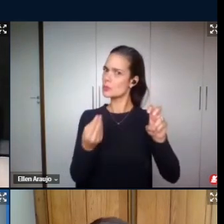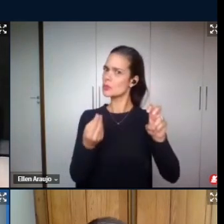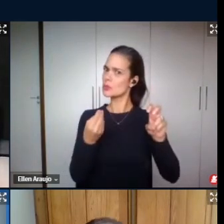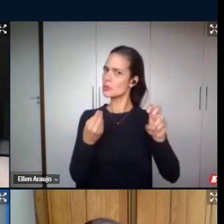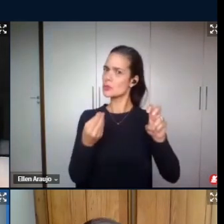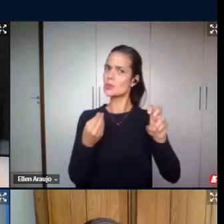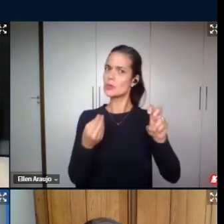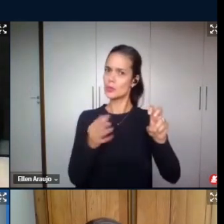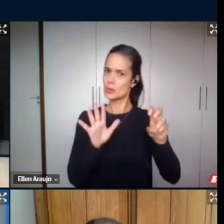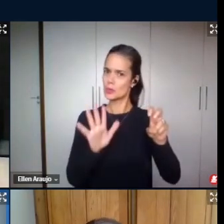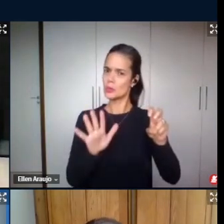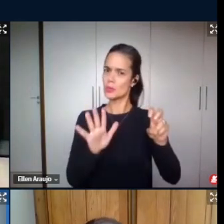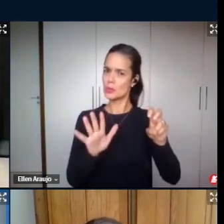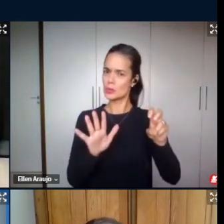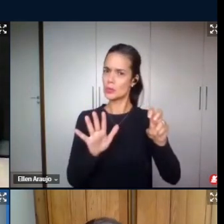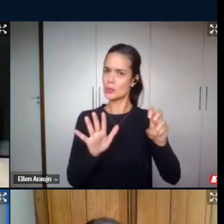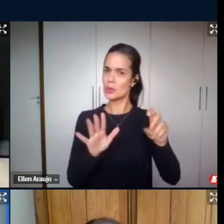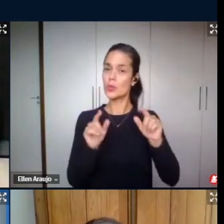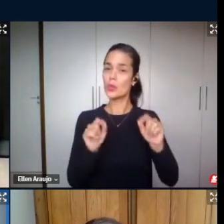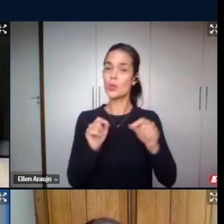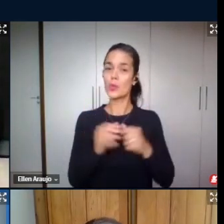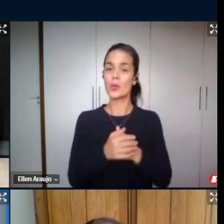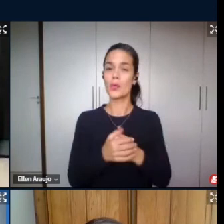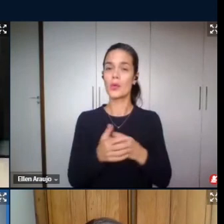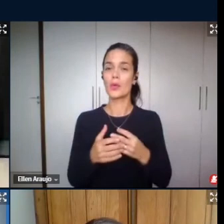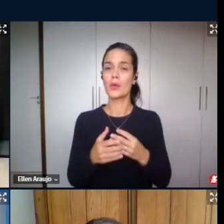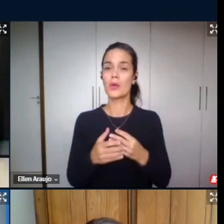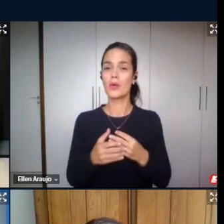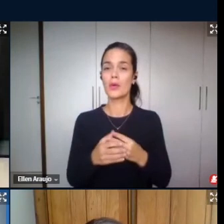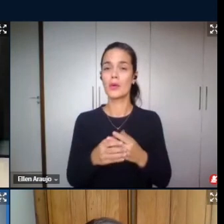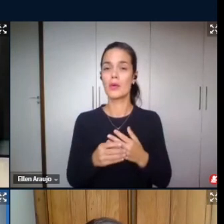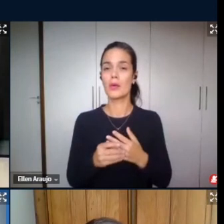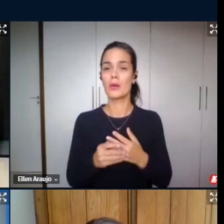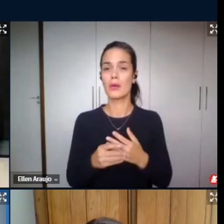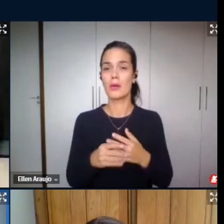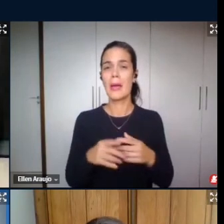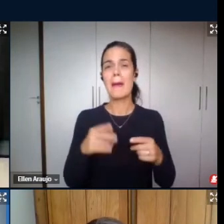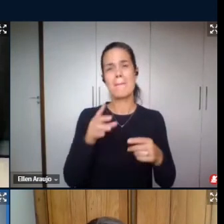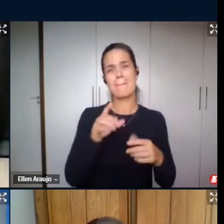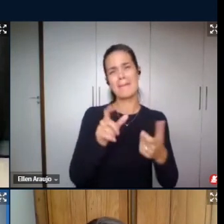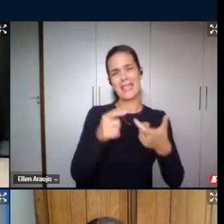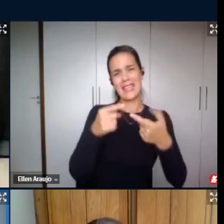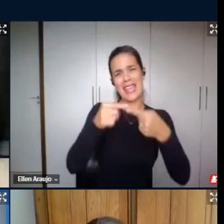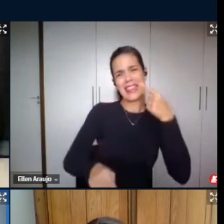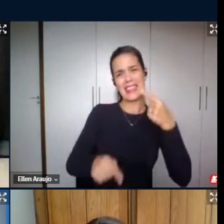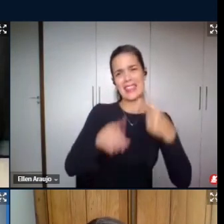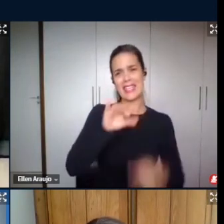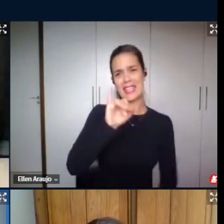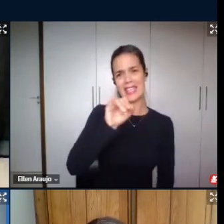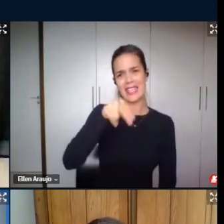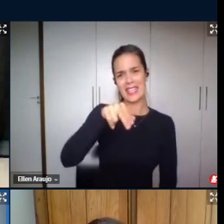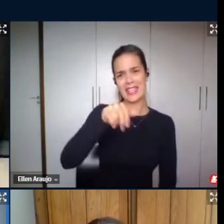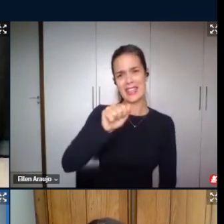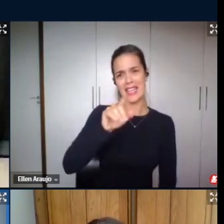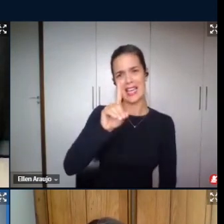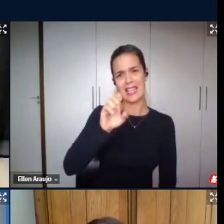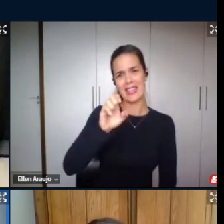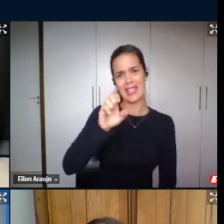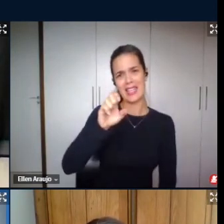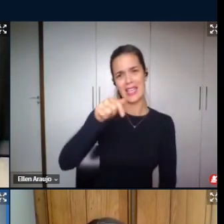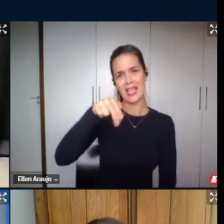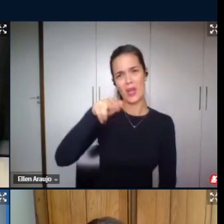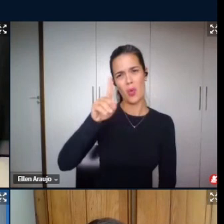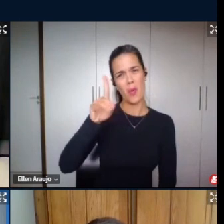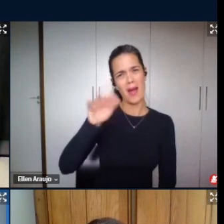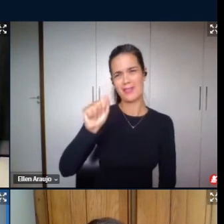cabe mesmo, que é dizer que é um termo, uma palavra inadequada, tá? Isso não tem sentido.